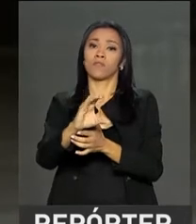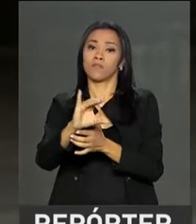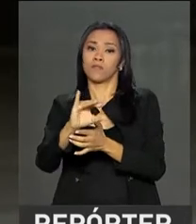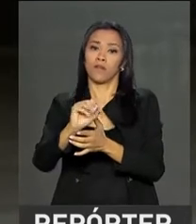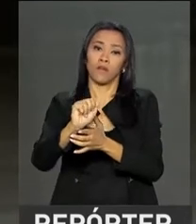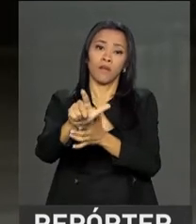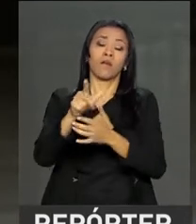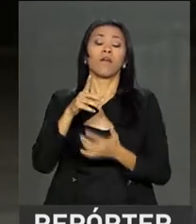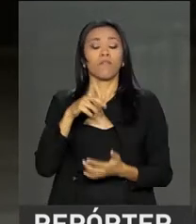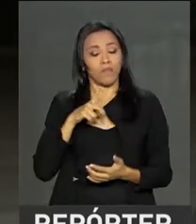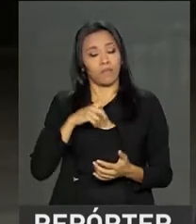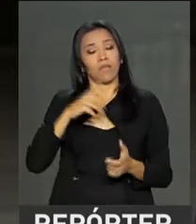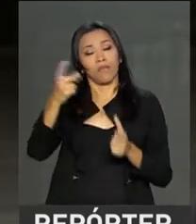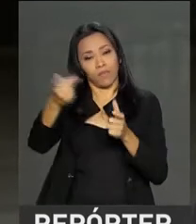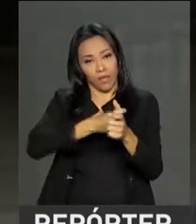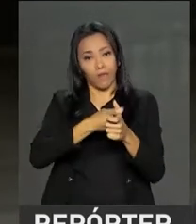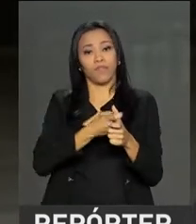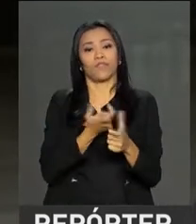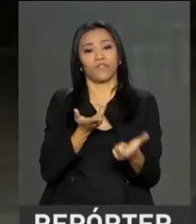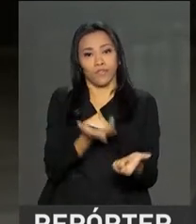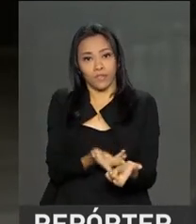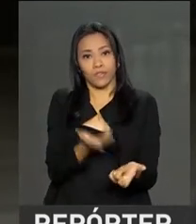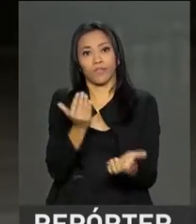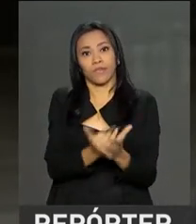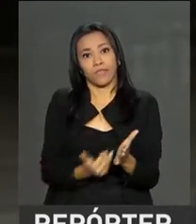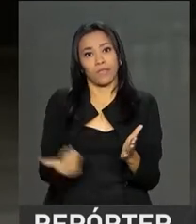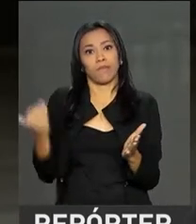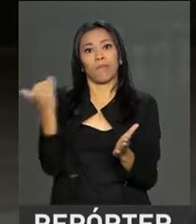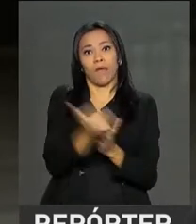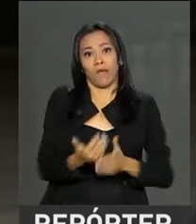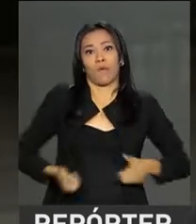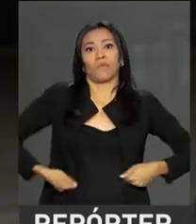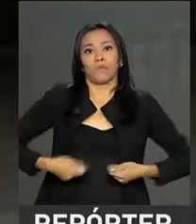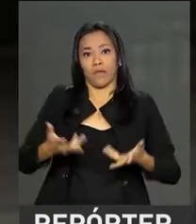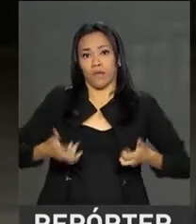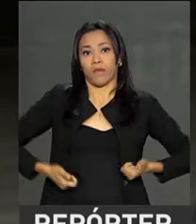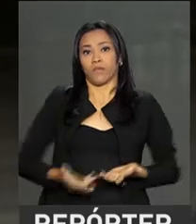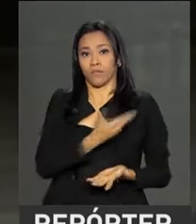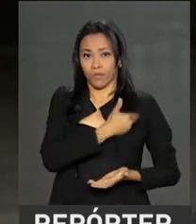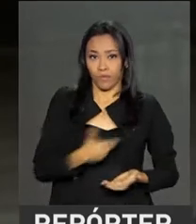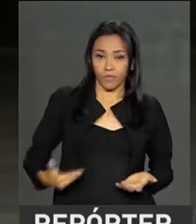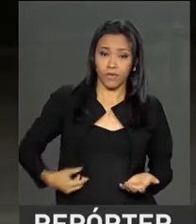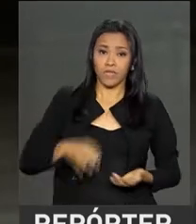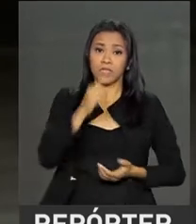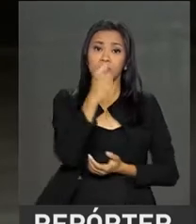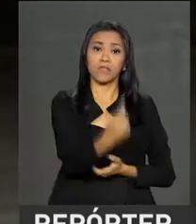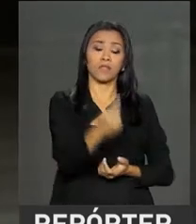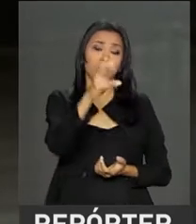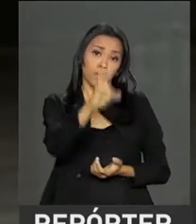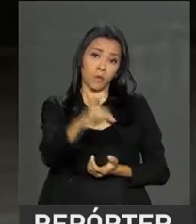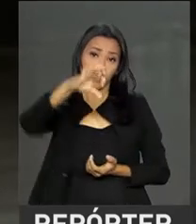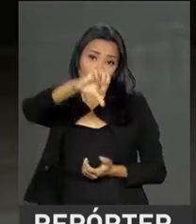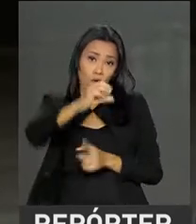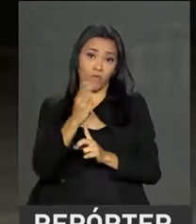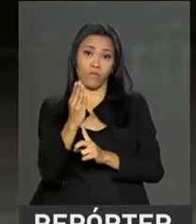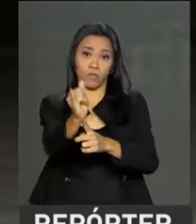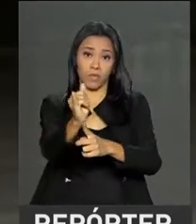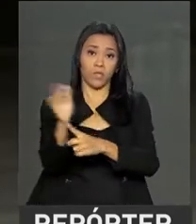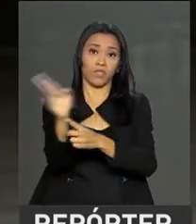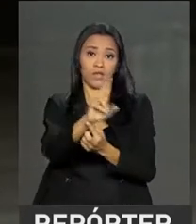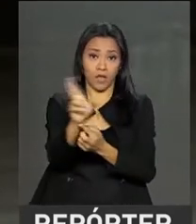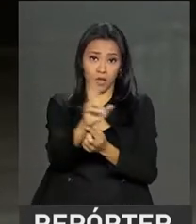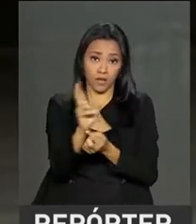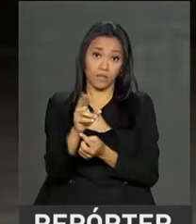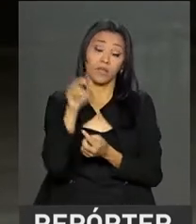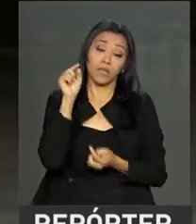ou seja que as despesas vão ser maiores que as receitas em 159 bilhões de reais